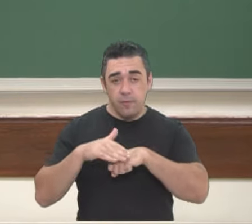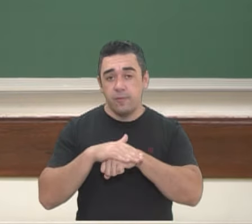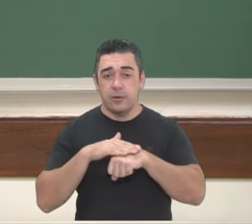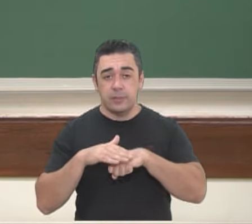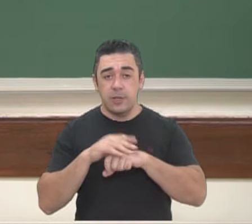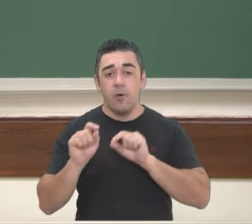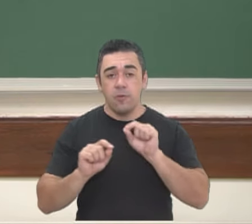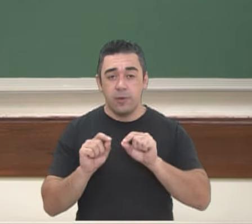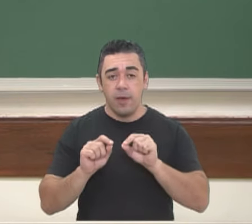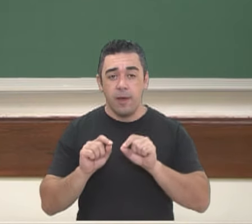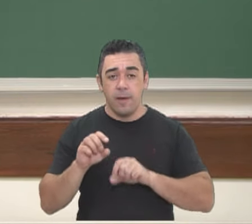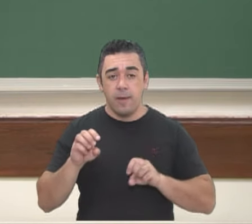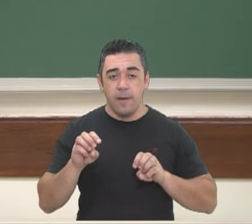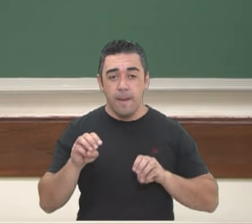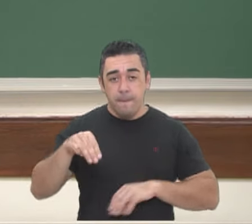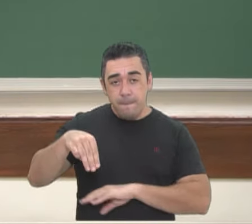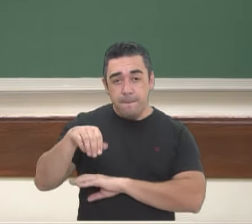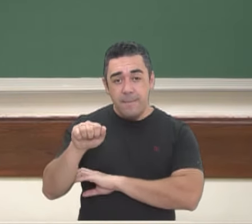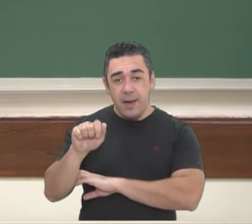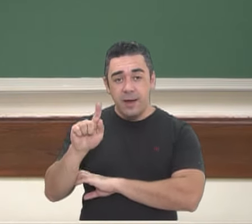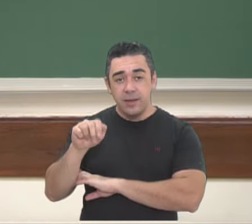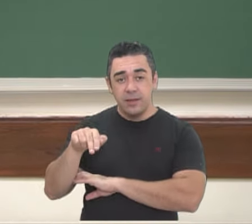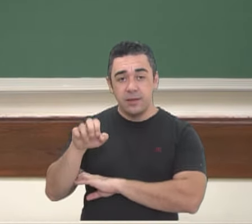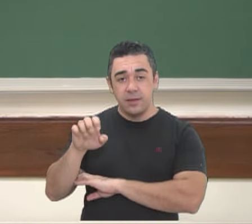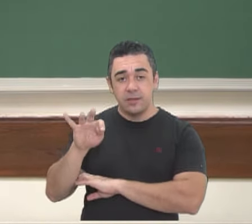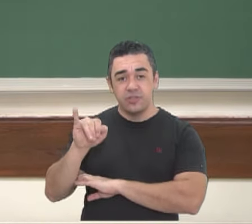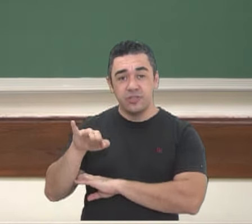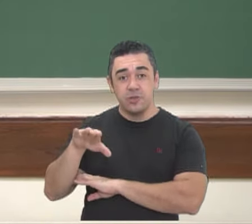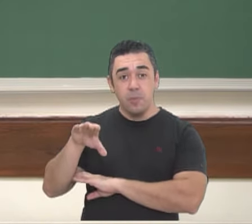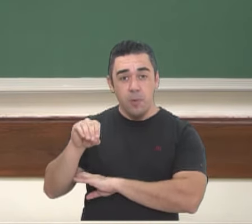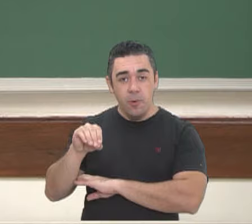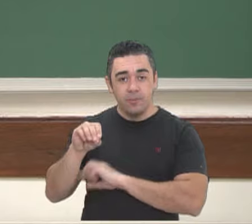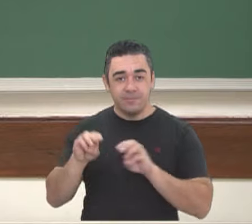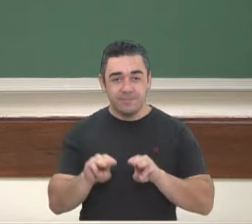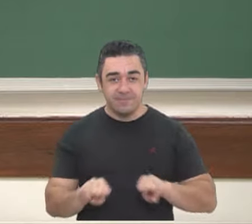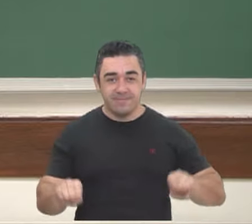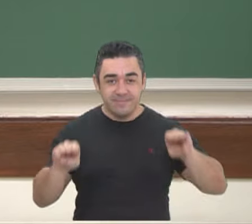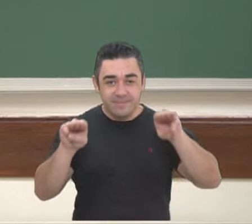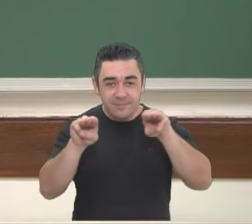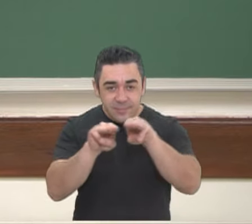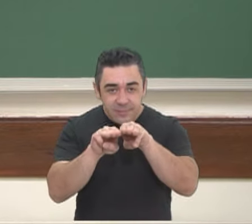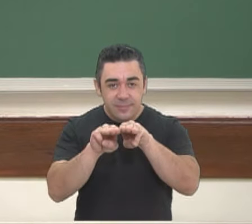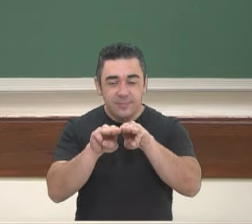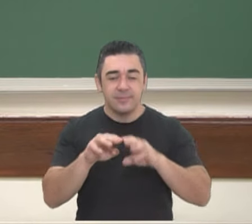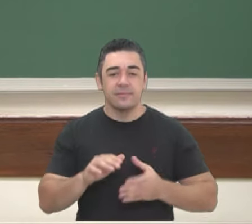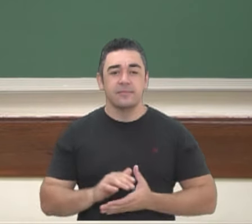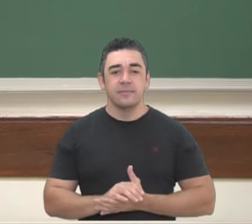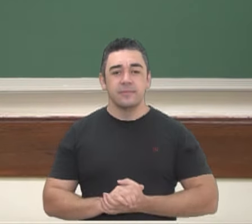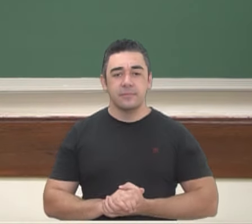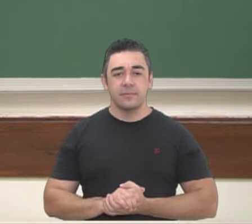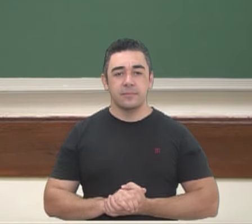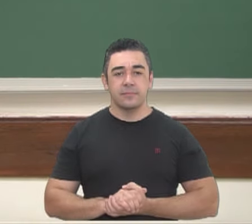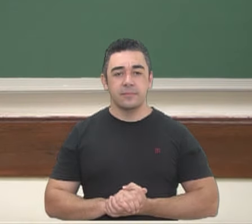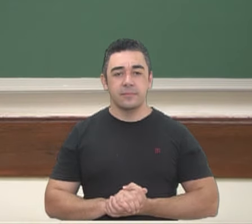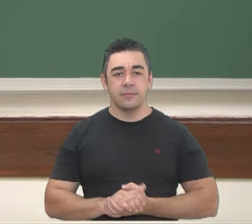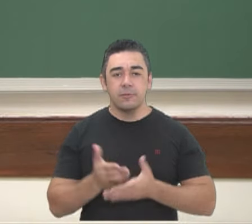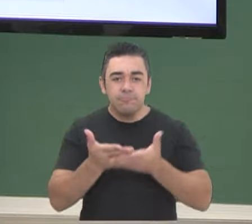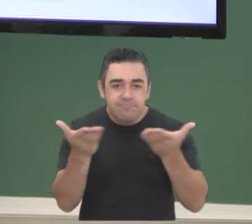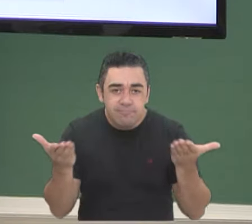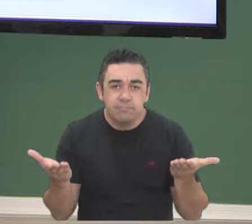aqui sobre o magnetismo ok vamos lá então para mais uma aula pessoal